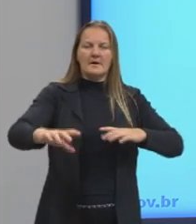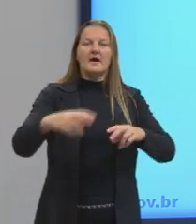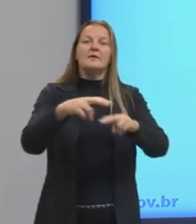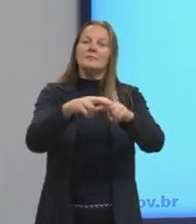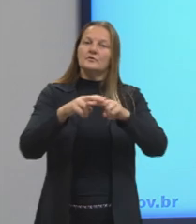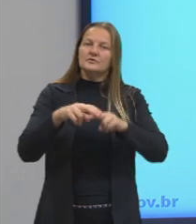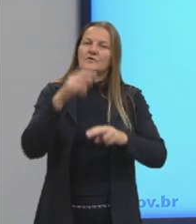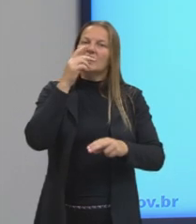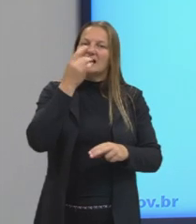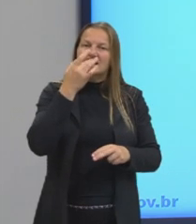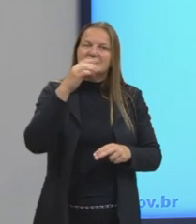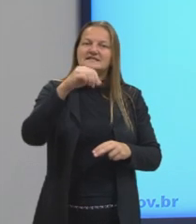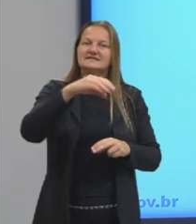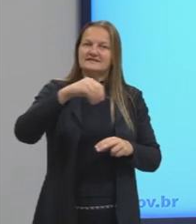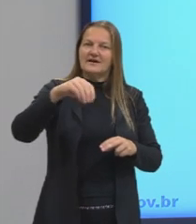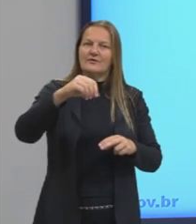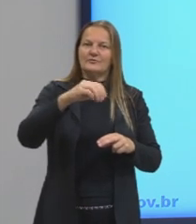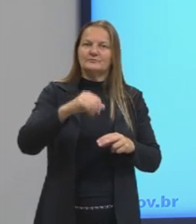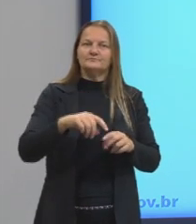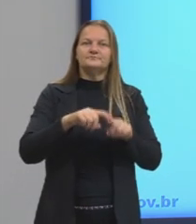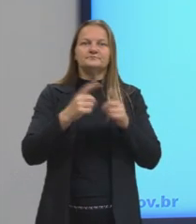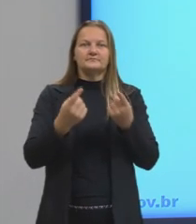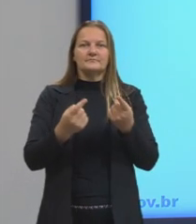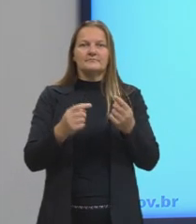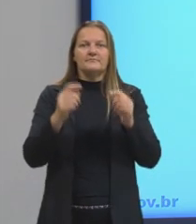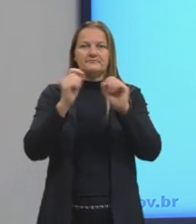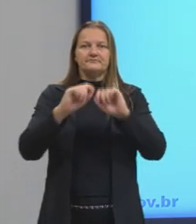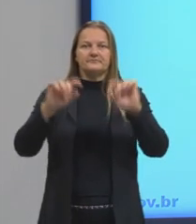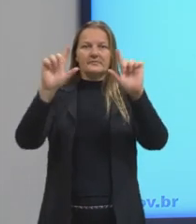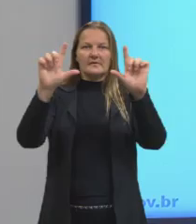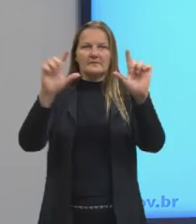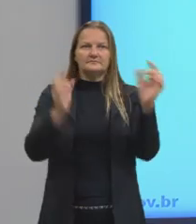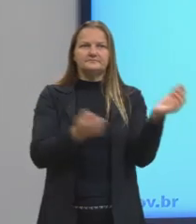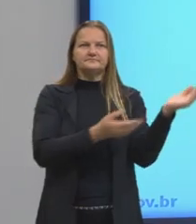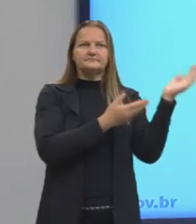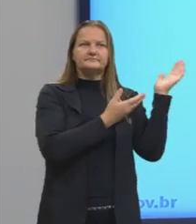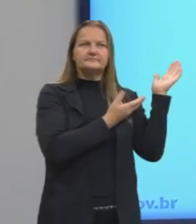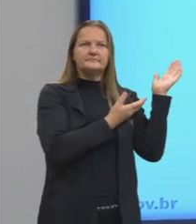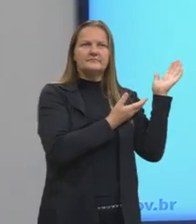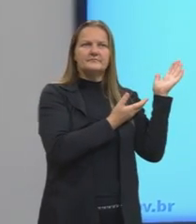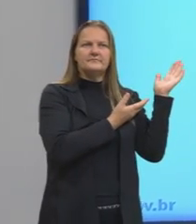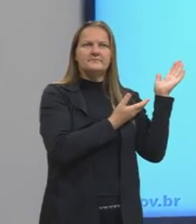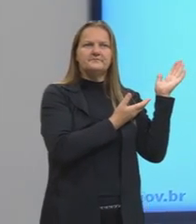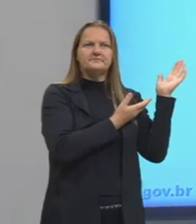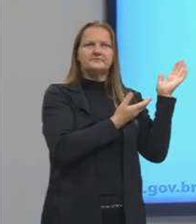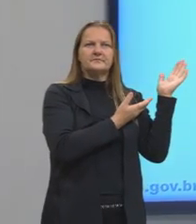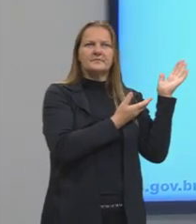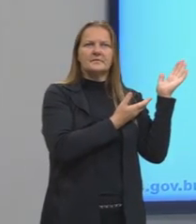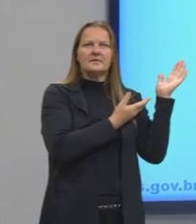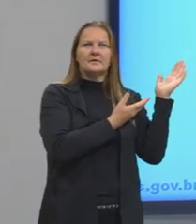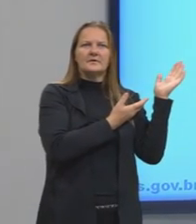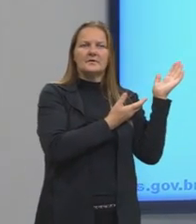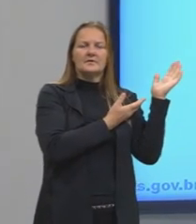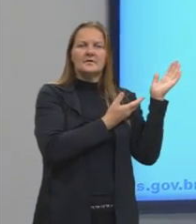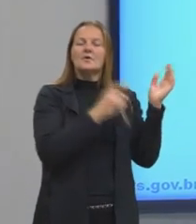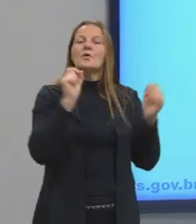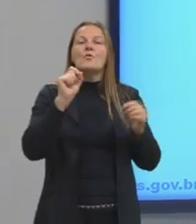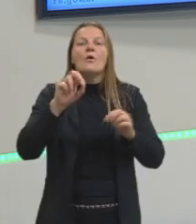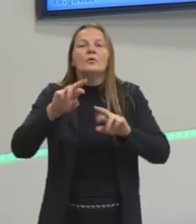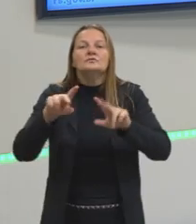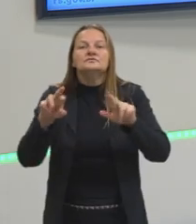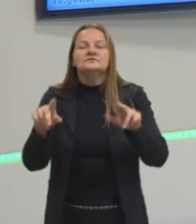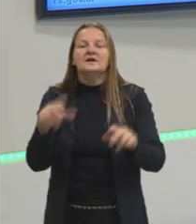é salgado mas eu vou passar aqui mais um olha lá o que que é a diferença entre essa água